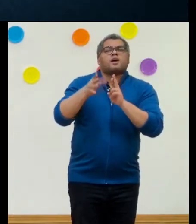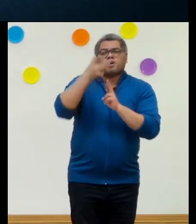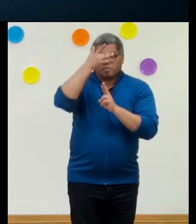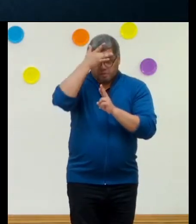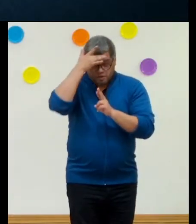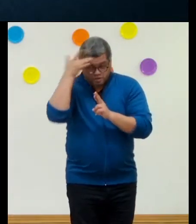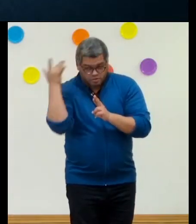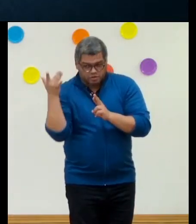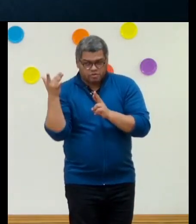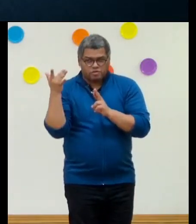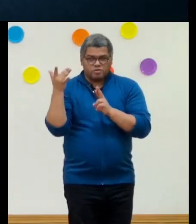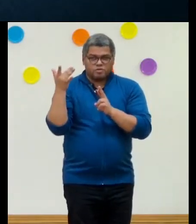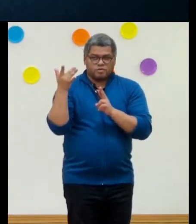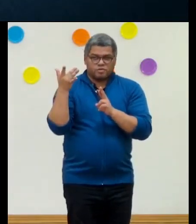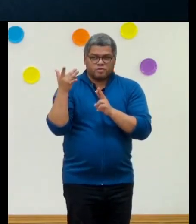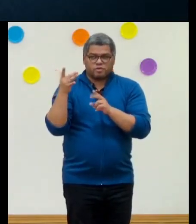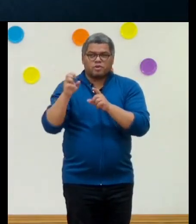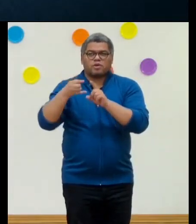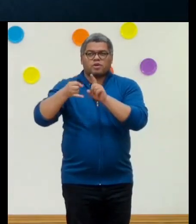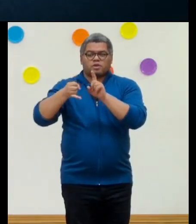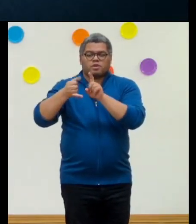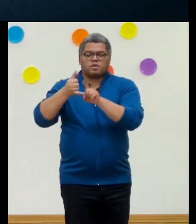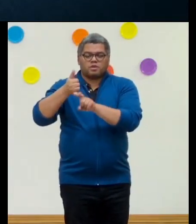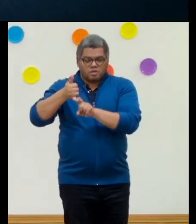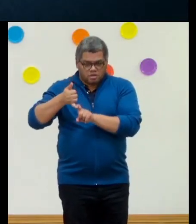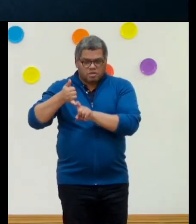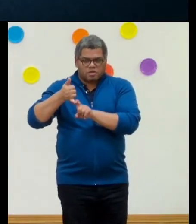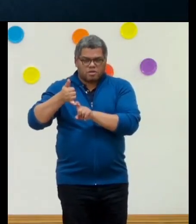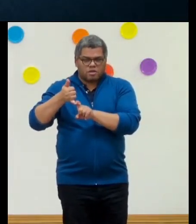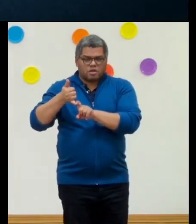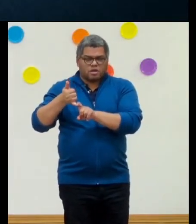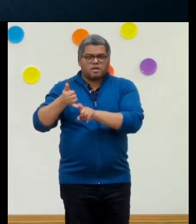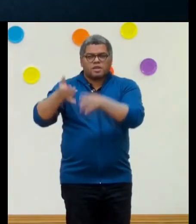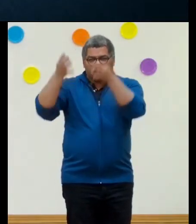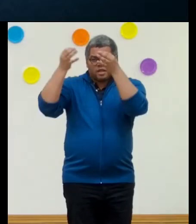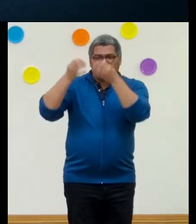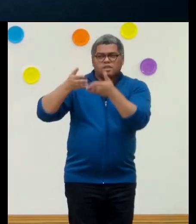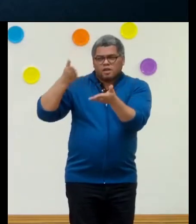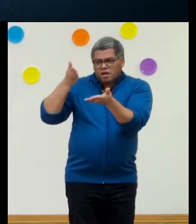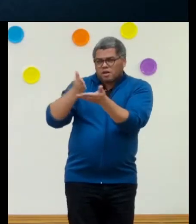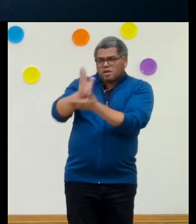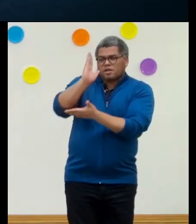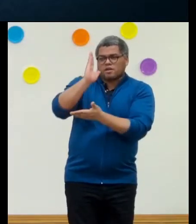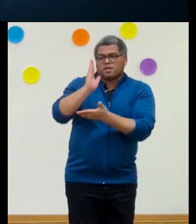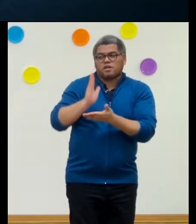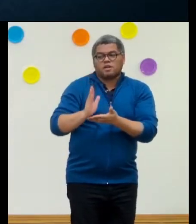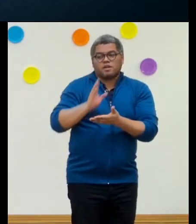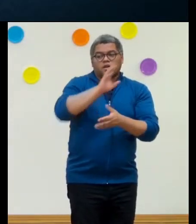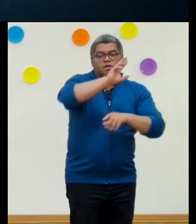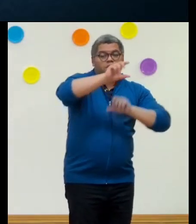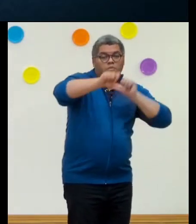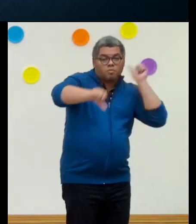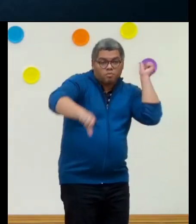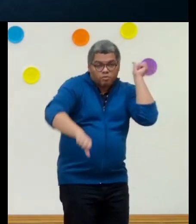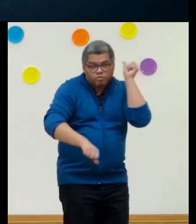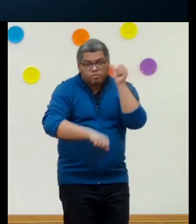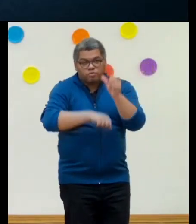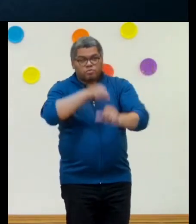para o caso dar certo, porque você é enredado por isso. Virou o jogo, pessoal.